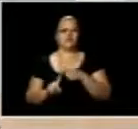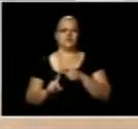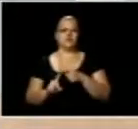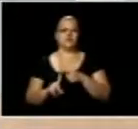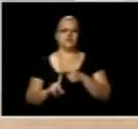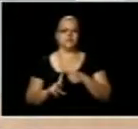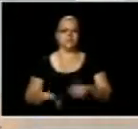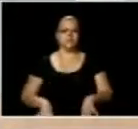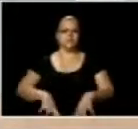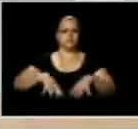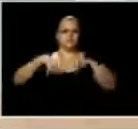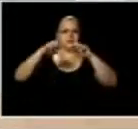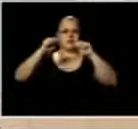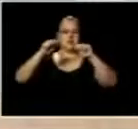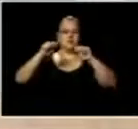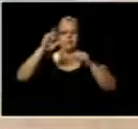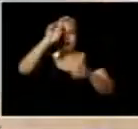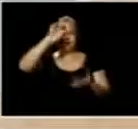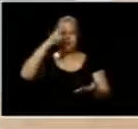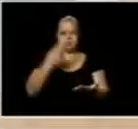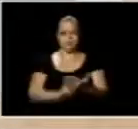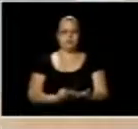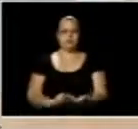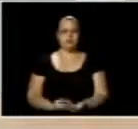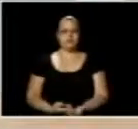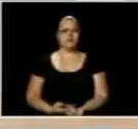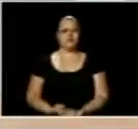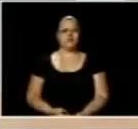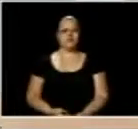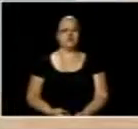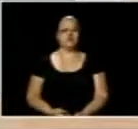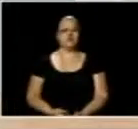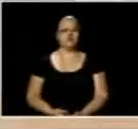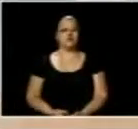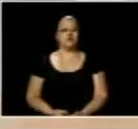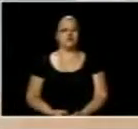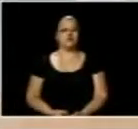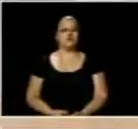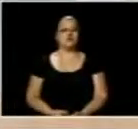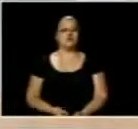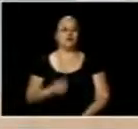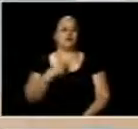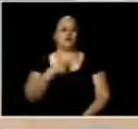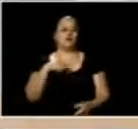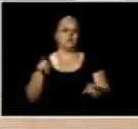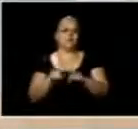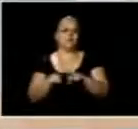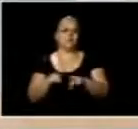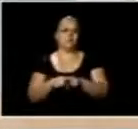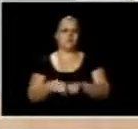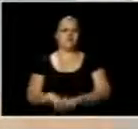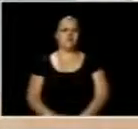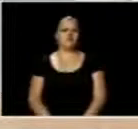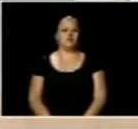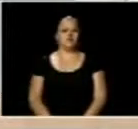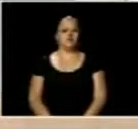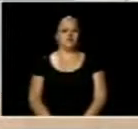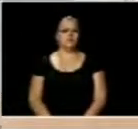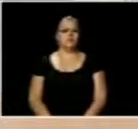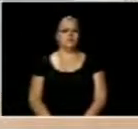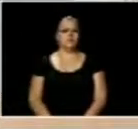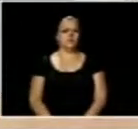aqui precisa se dar os respeitos, gente, eu estou falando, porque eu também faço parte, eu também me incluo, mas a gente fica sabendo